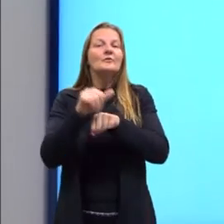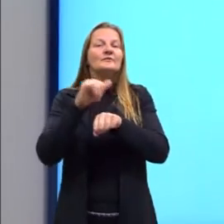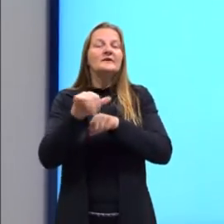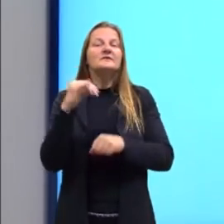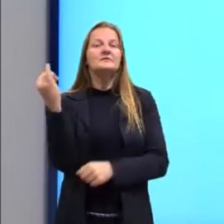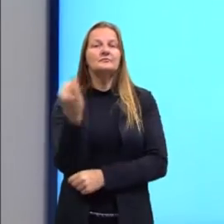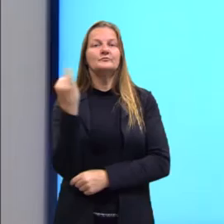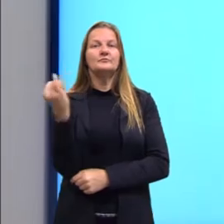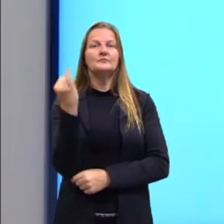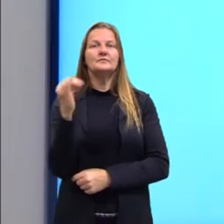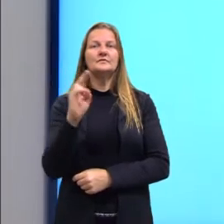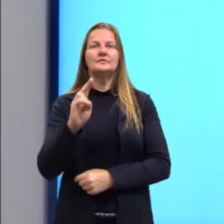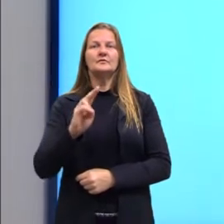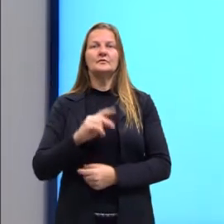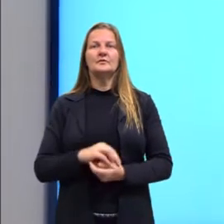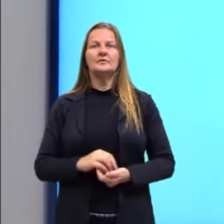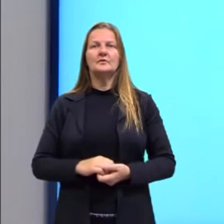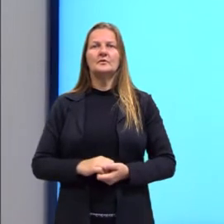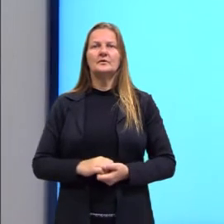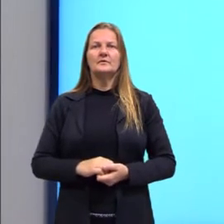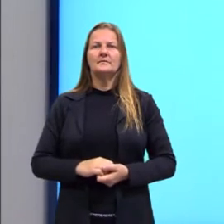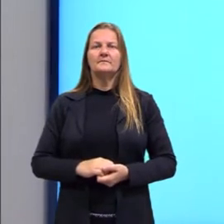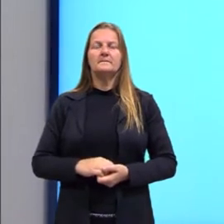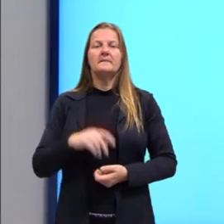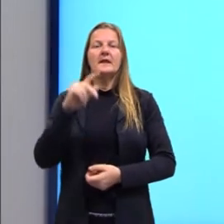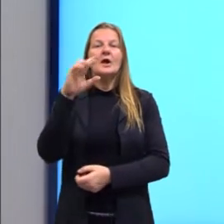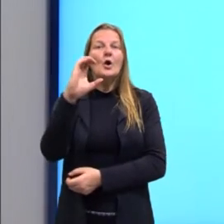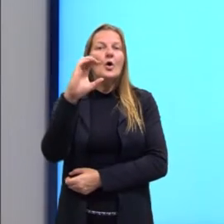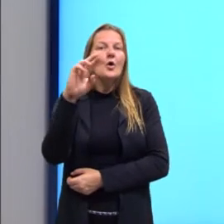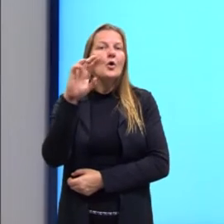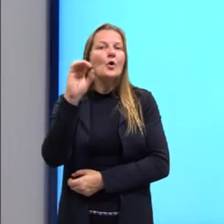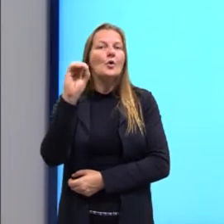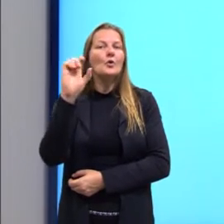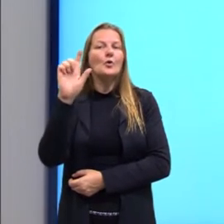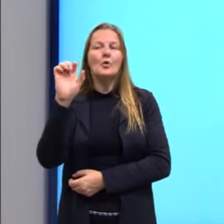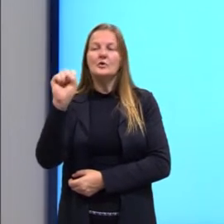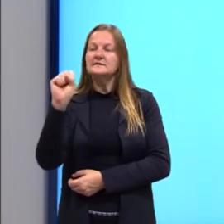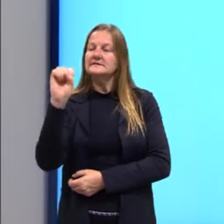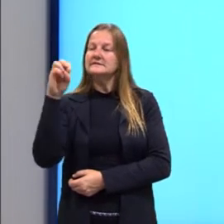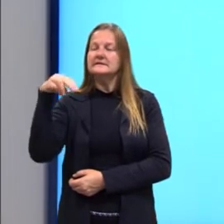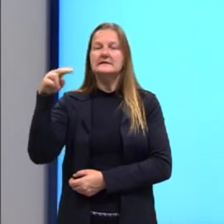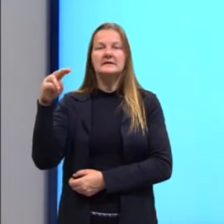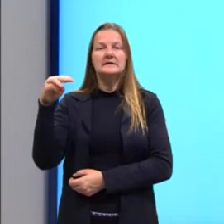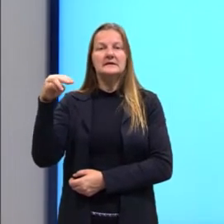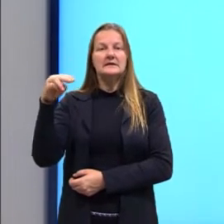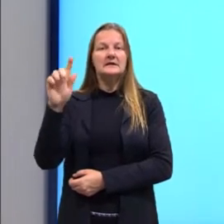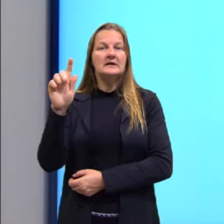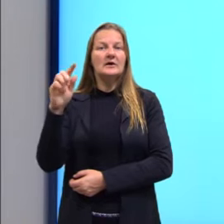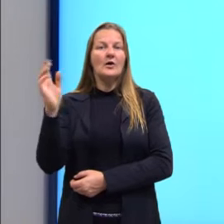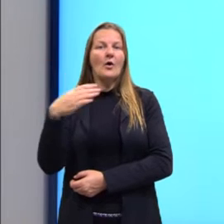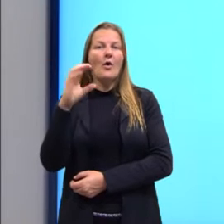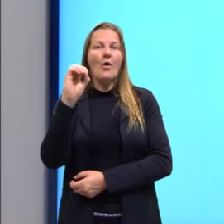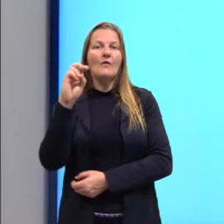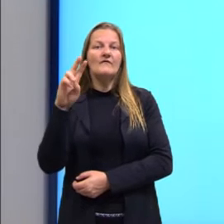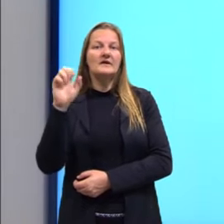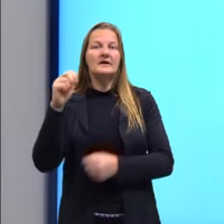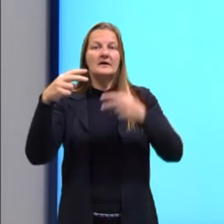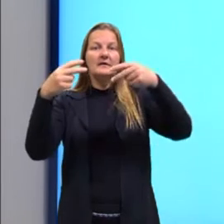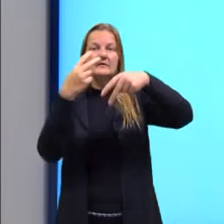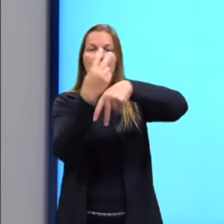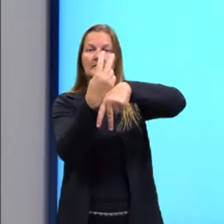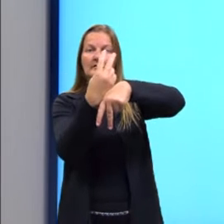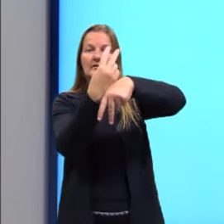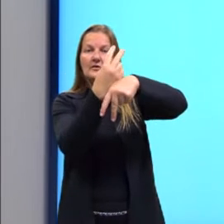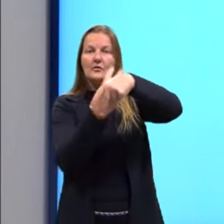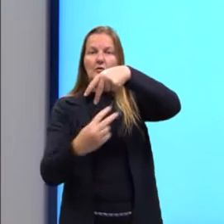importante chamado crossing-over tá ou também chamado de permuta que o que ocorre no próximo ver